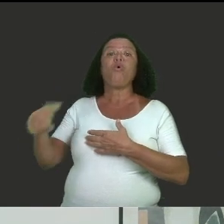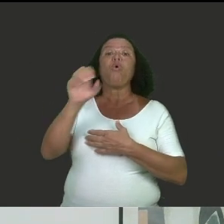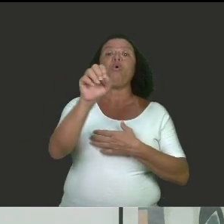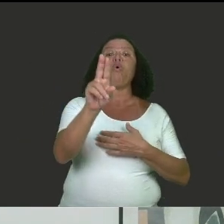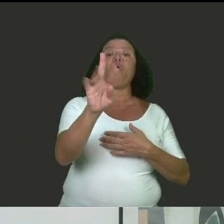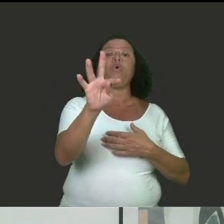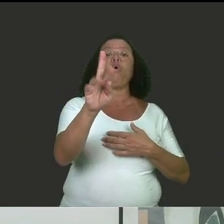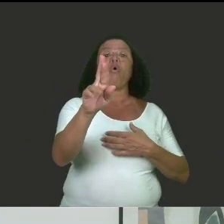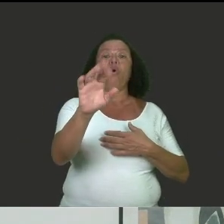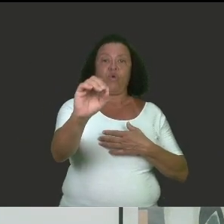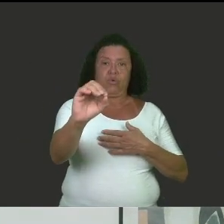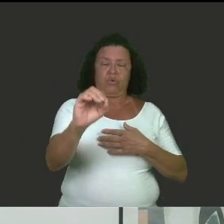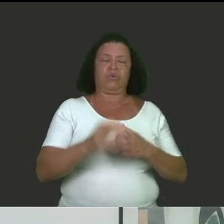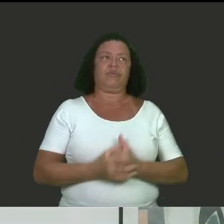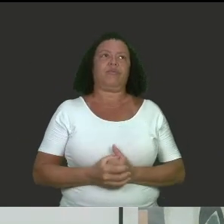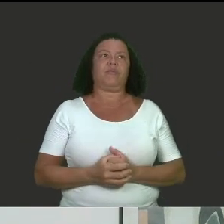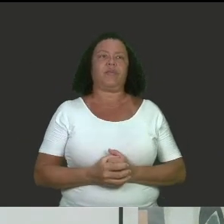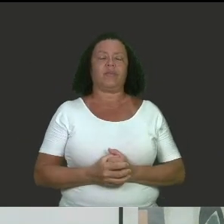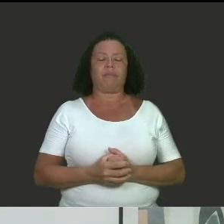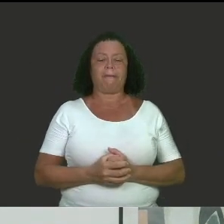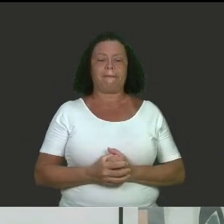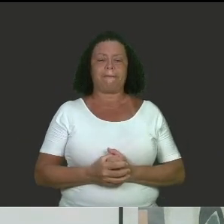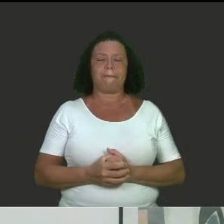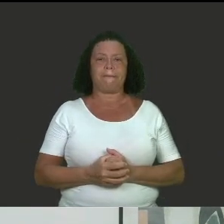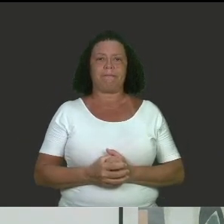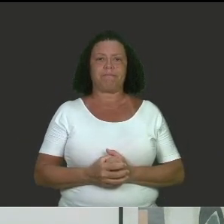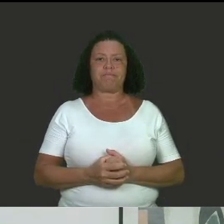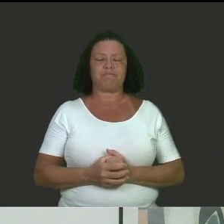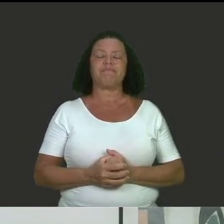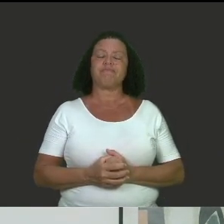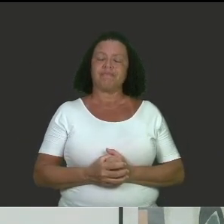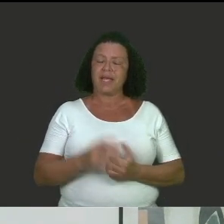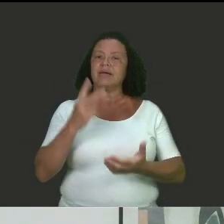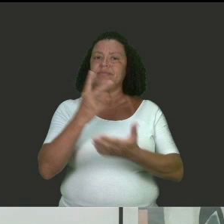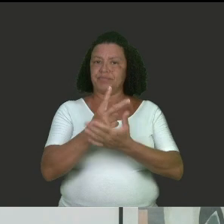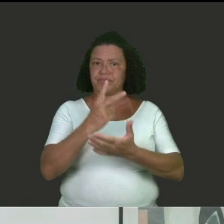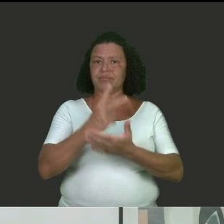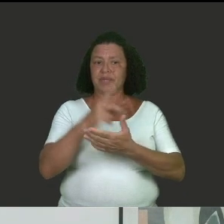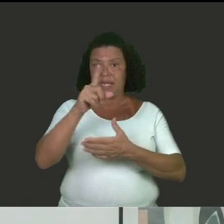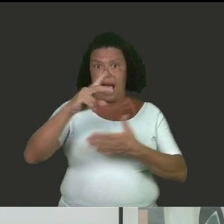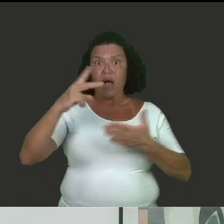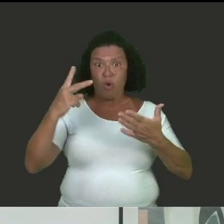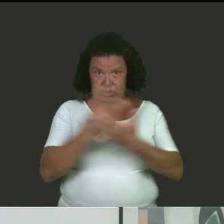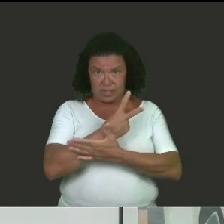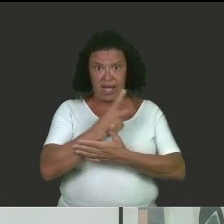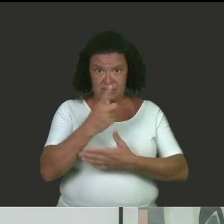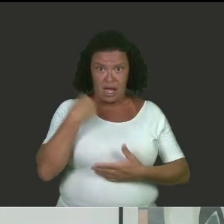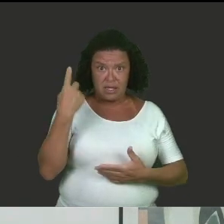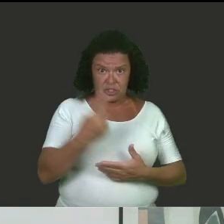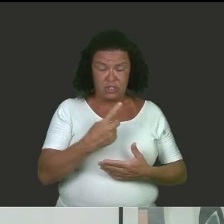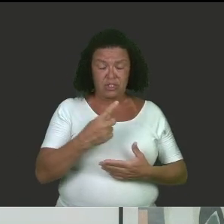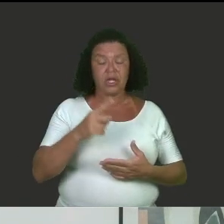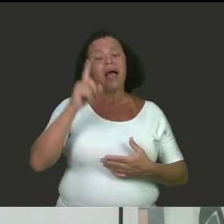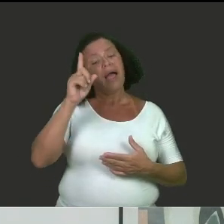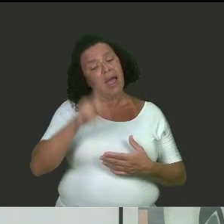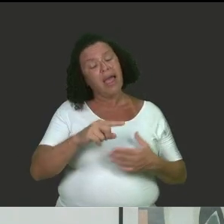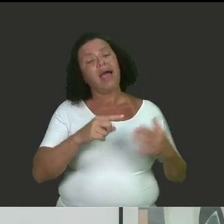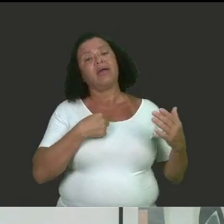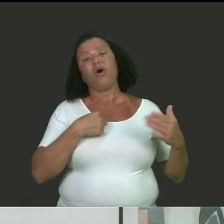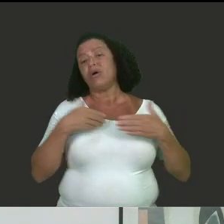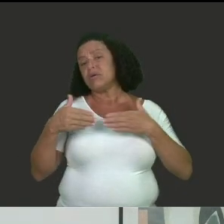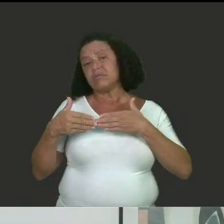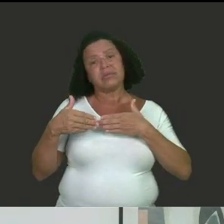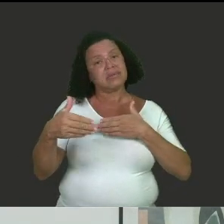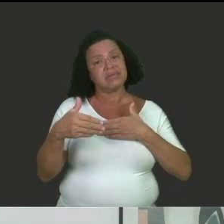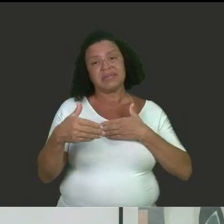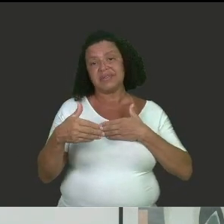próximo, sem observar muitas vezes que aquilo que está acontecendo conosco faz parte da nossa jornada.